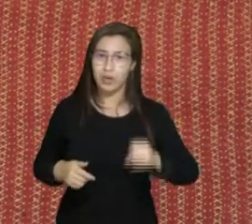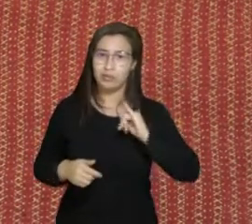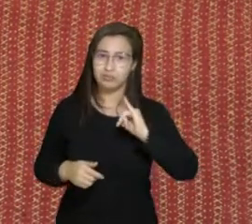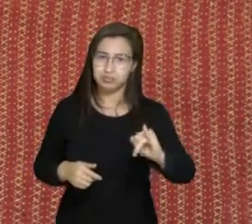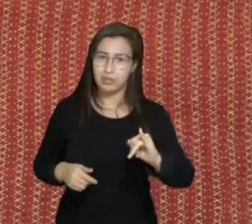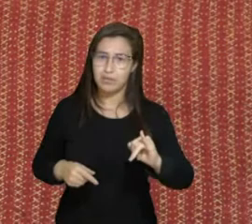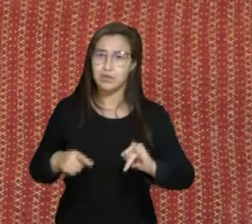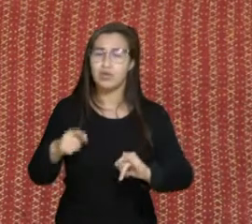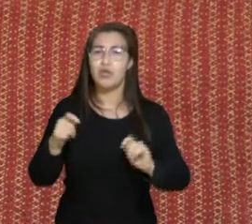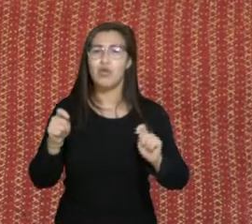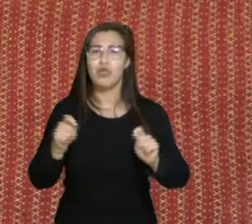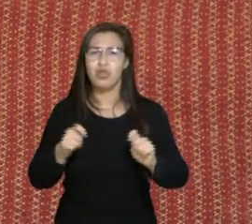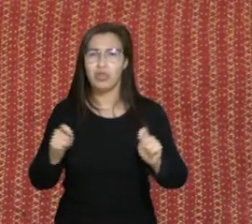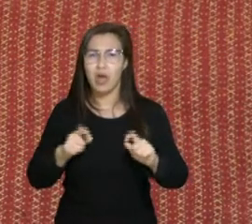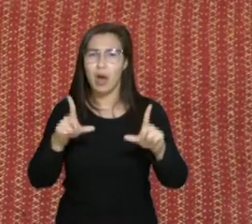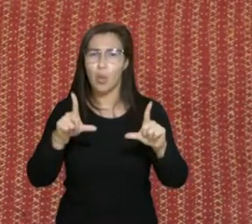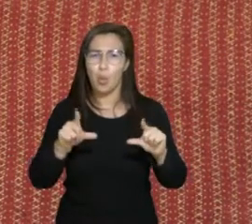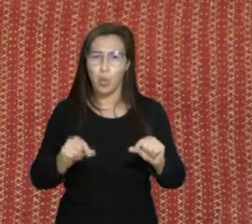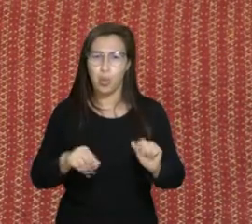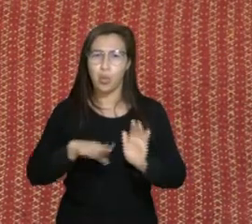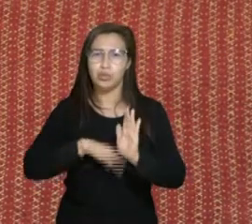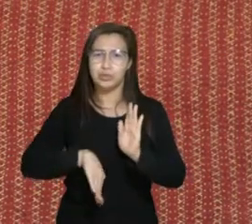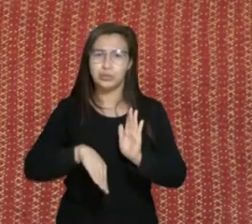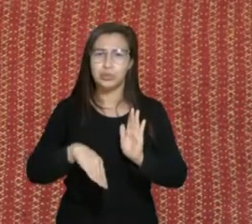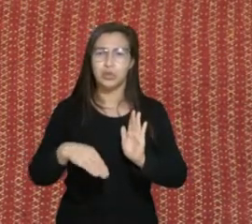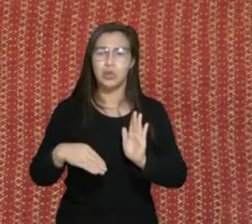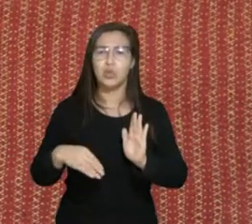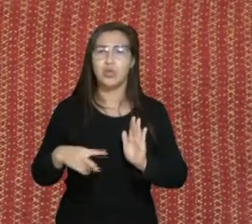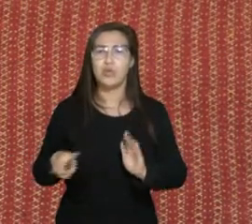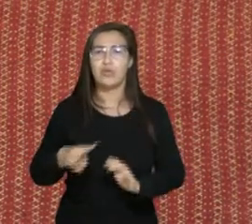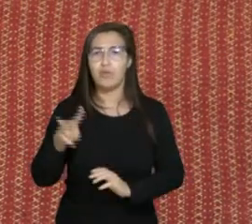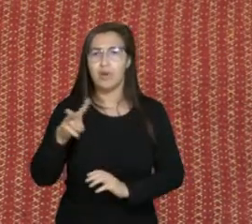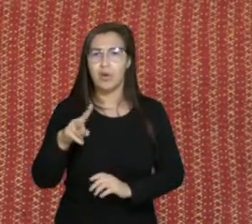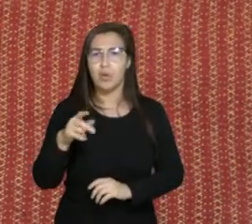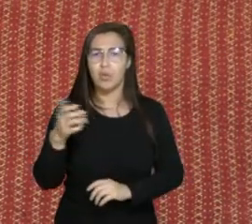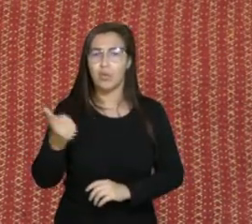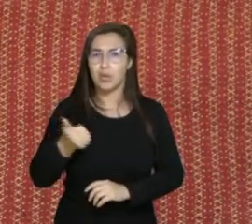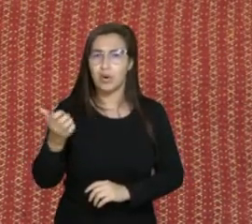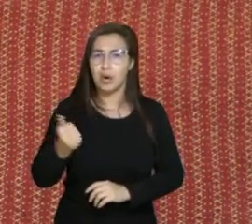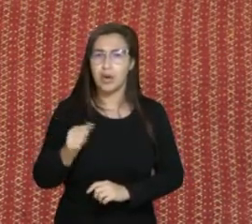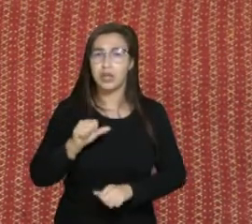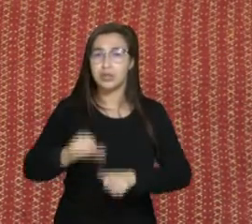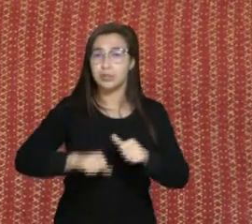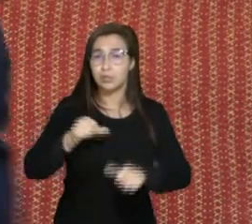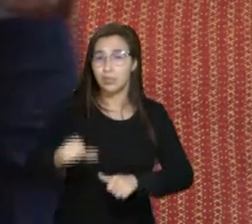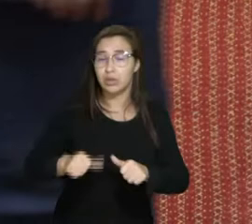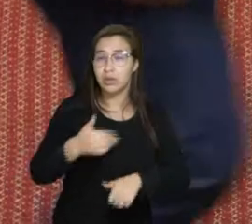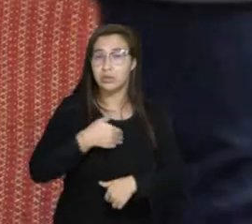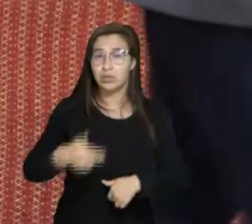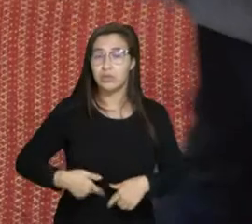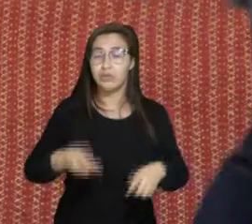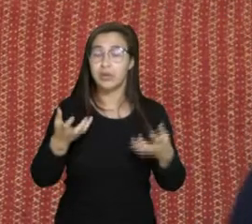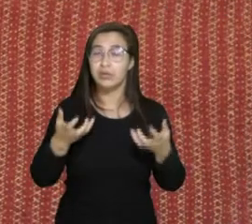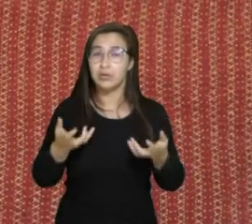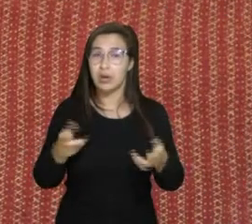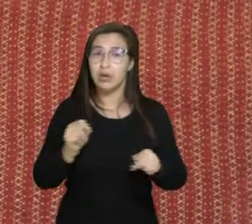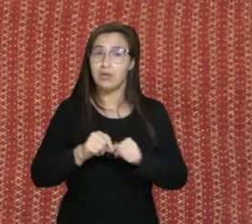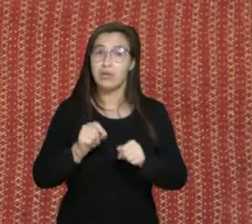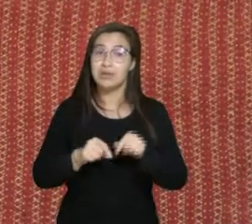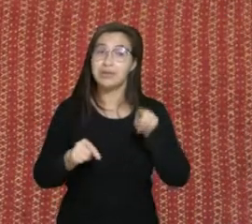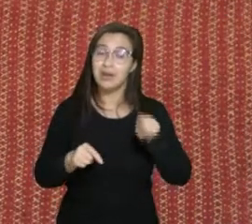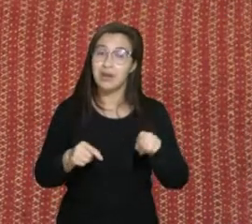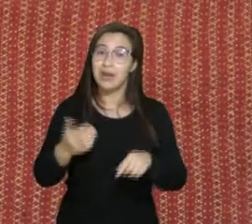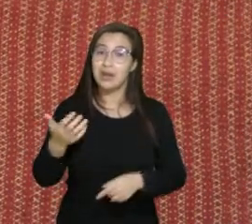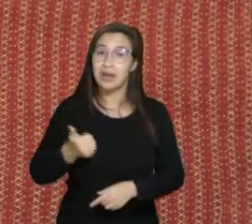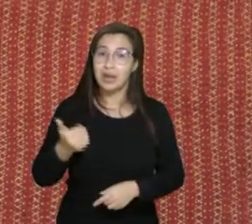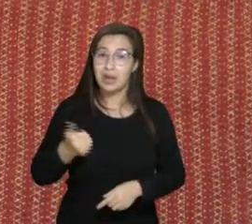iria baixar o preço do leite que as alterações que o governo queria fazer iria fazer com que o preço do